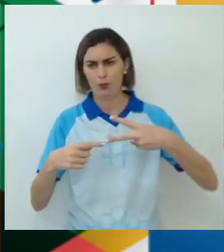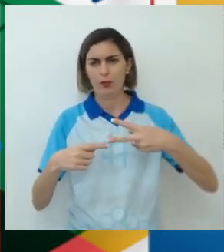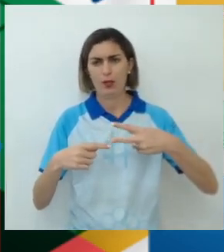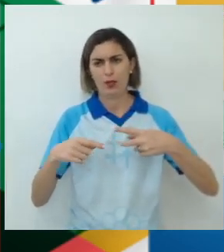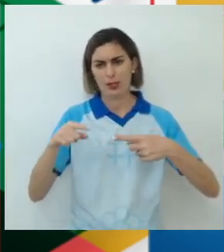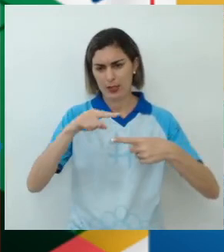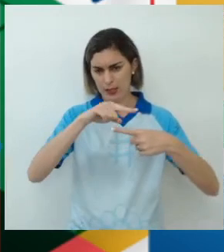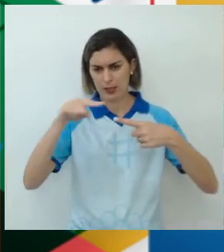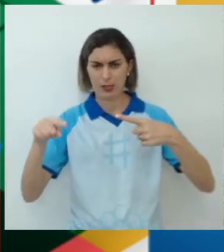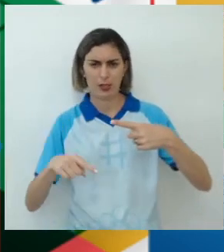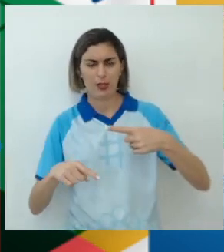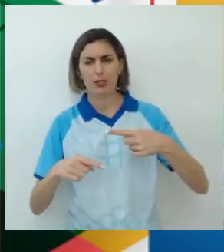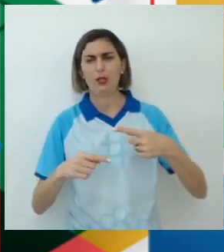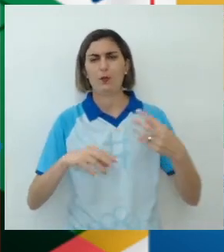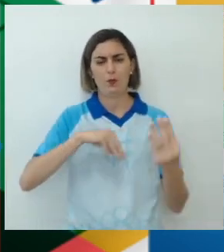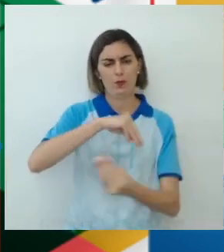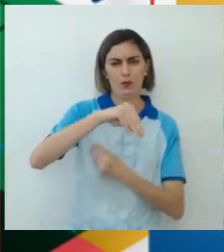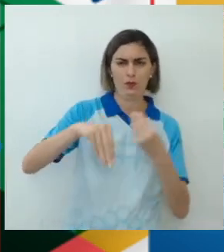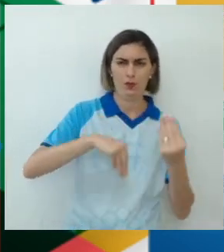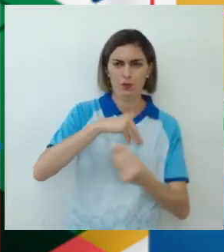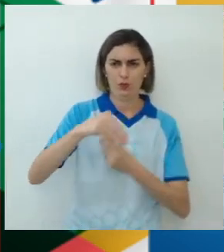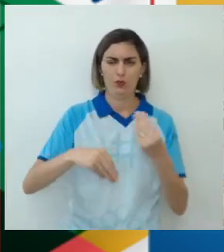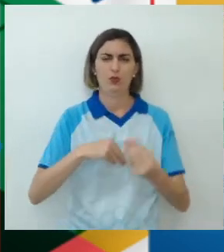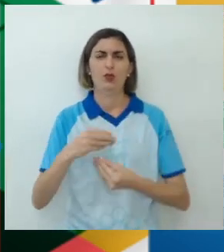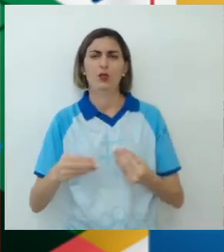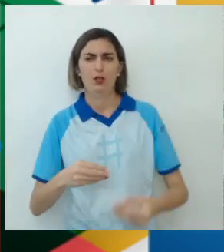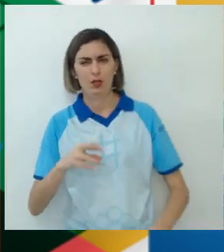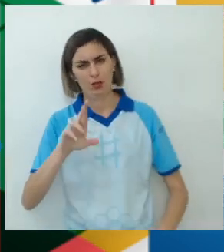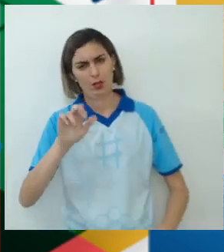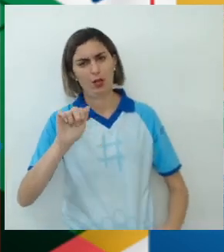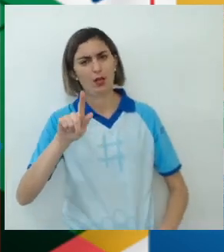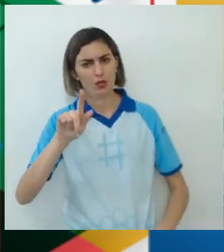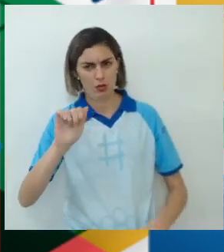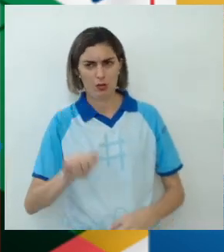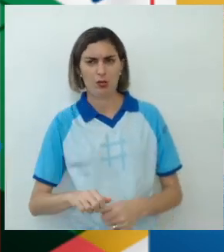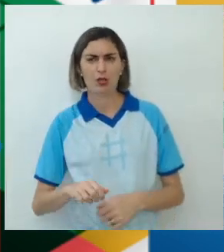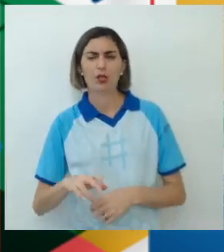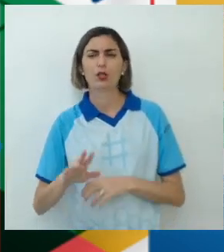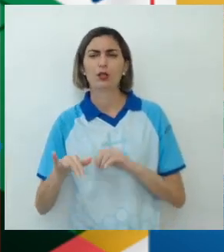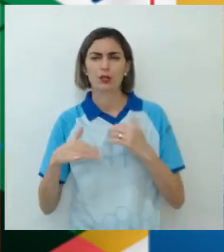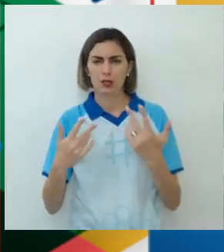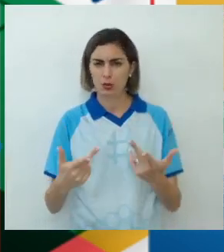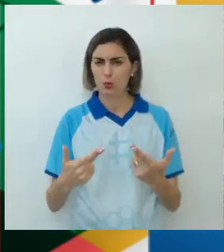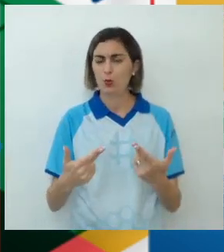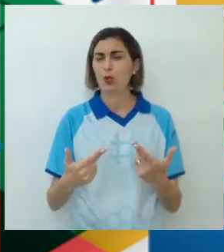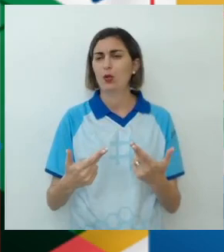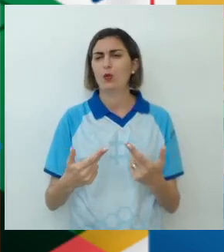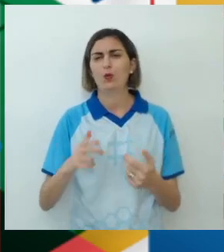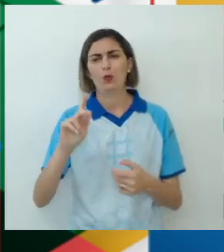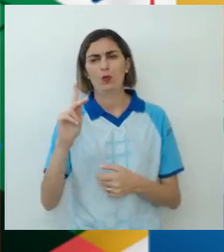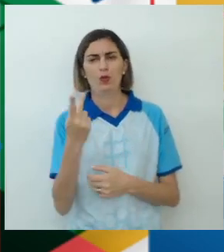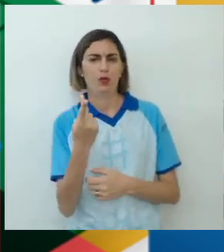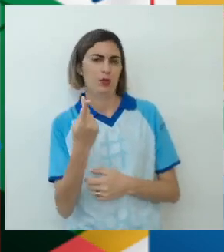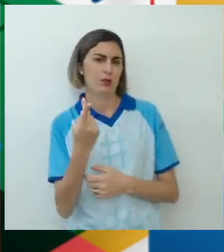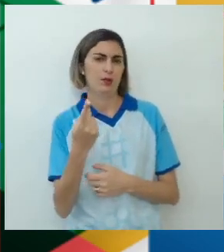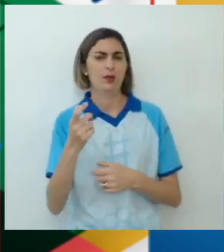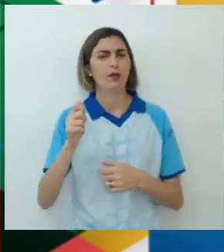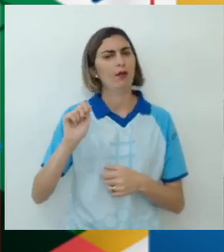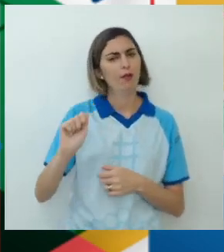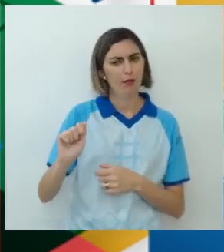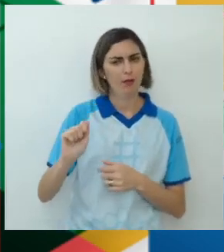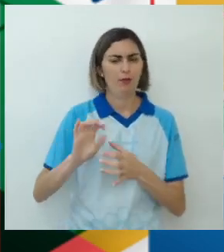seja, reagente vira produto e produto volta a ser reagente. Então, da mesma forma que o HA